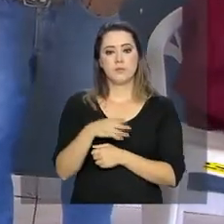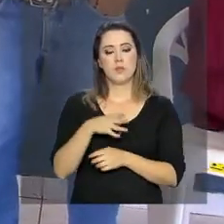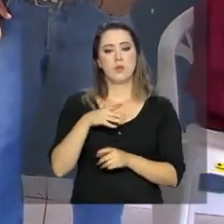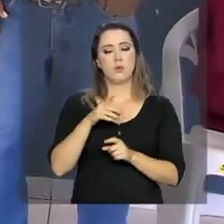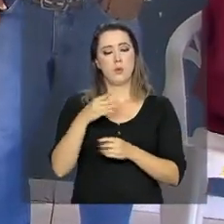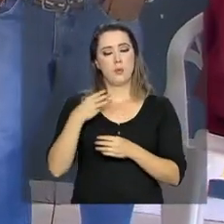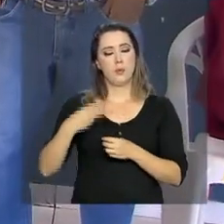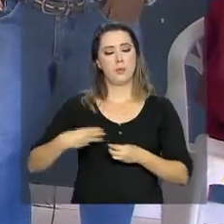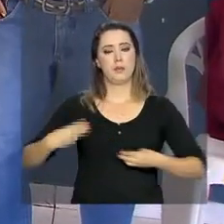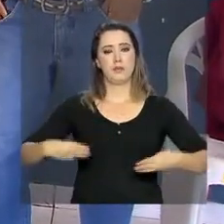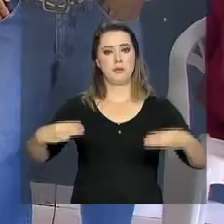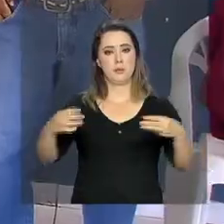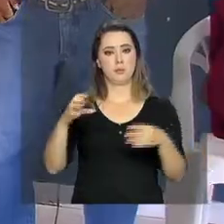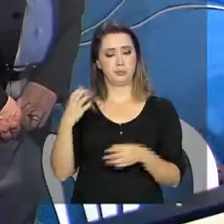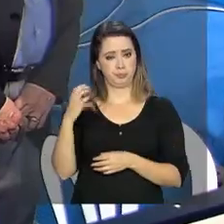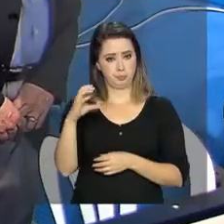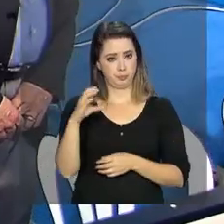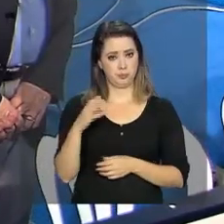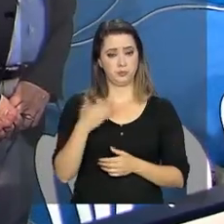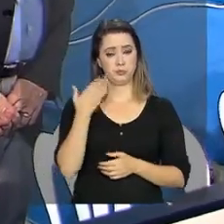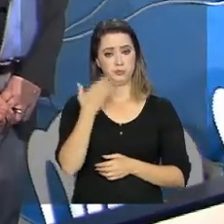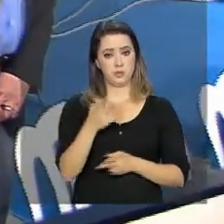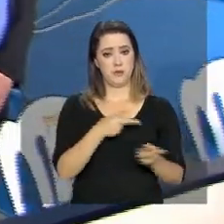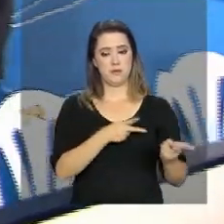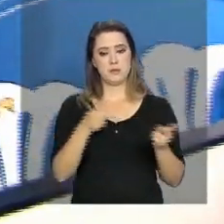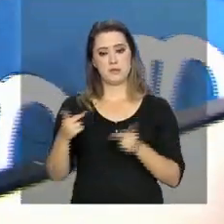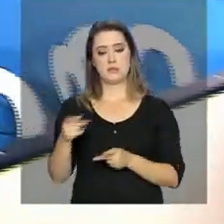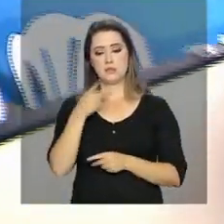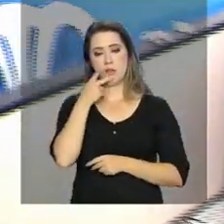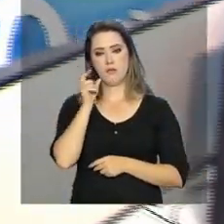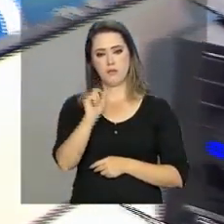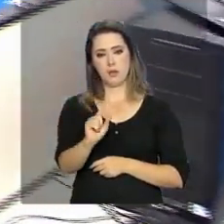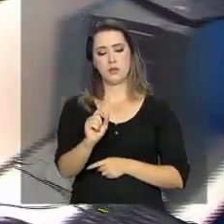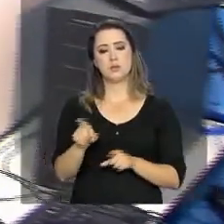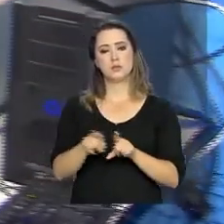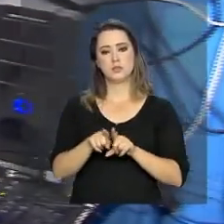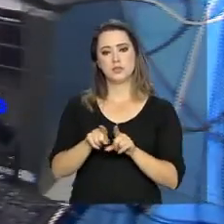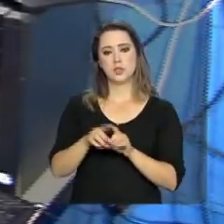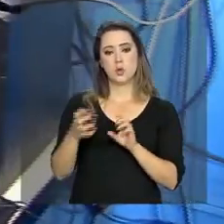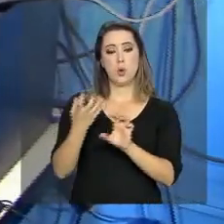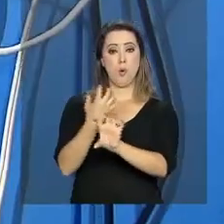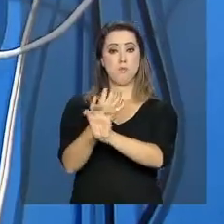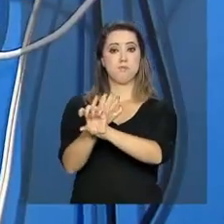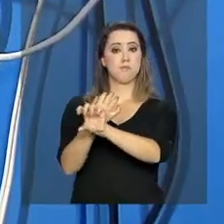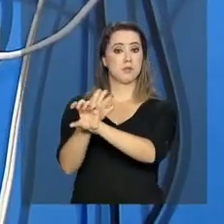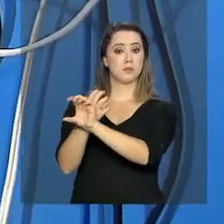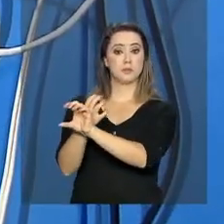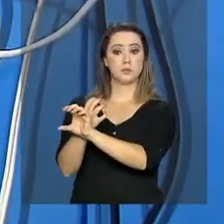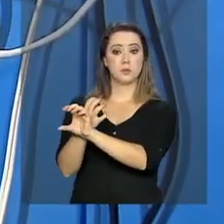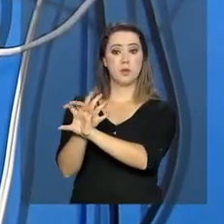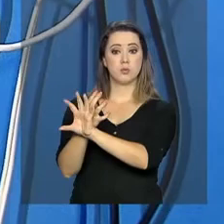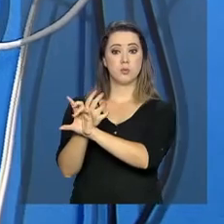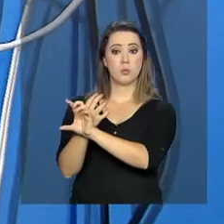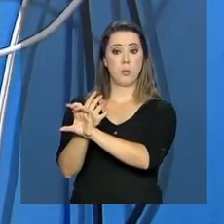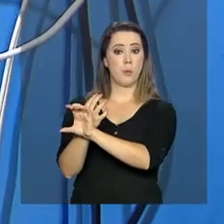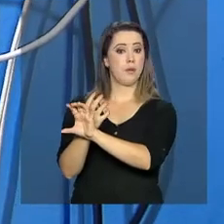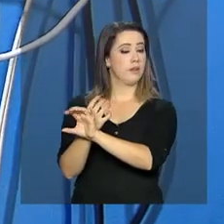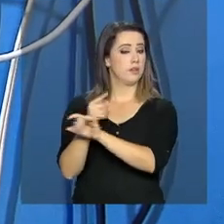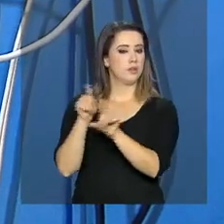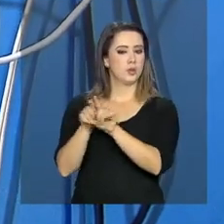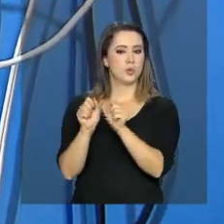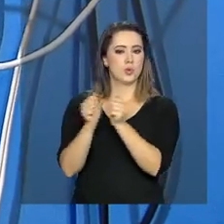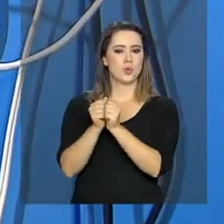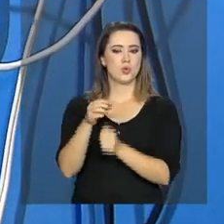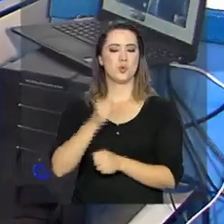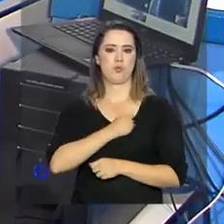comunicações gilberto kassab durante a visita kassab fez ainda uma vídeo chamada com o ministro da defesa general joaquim